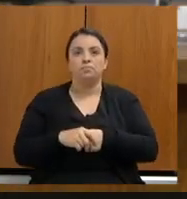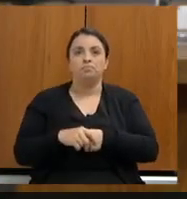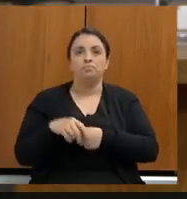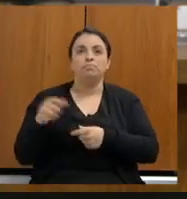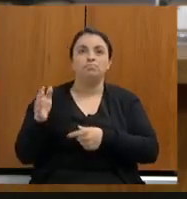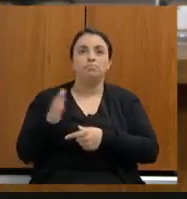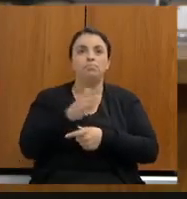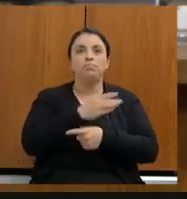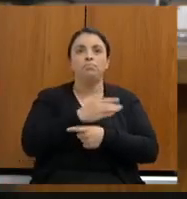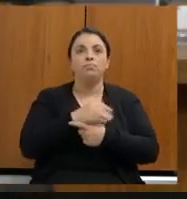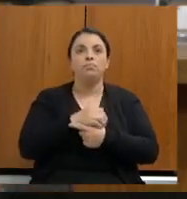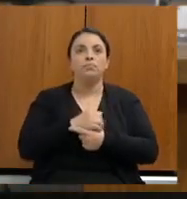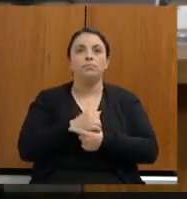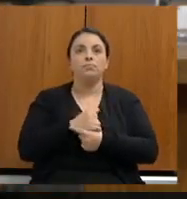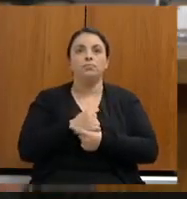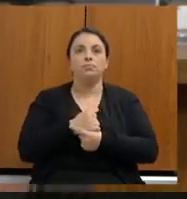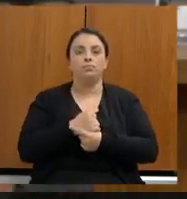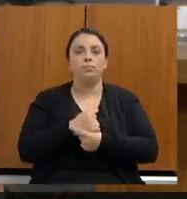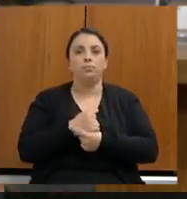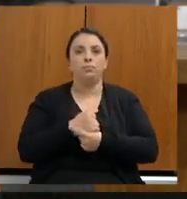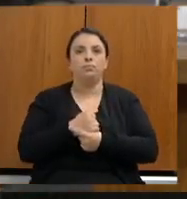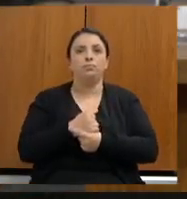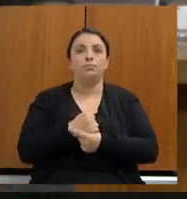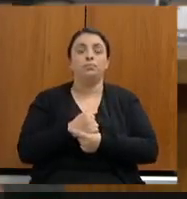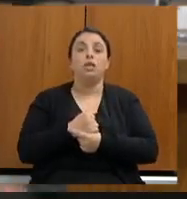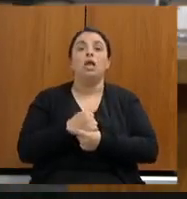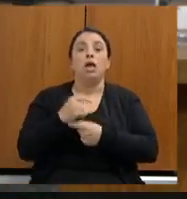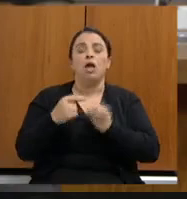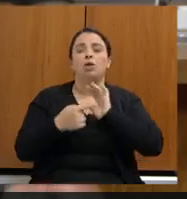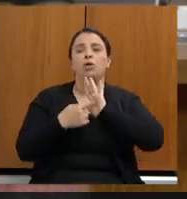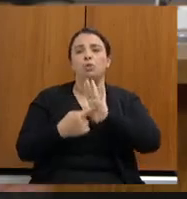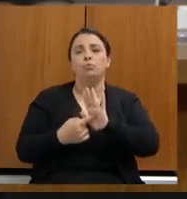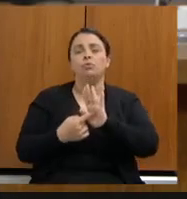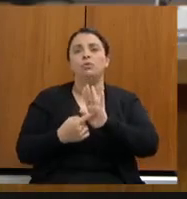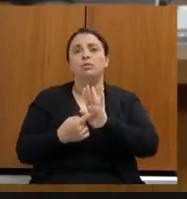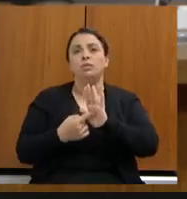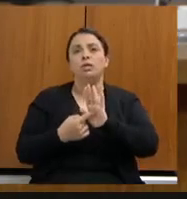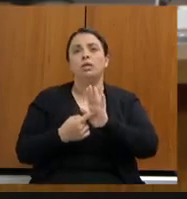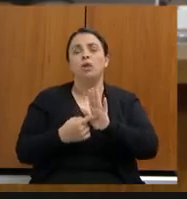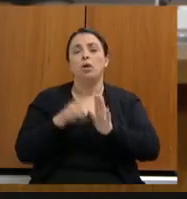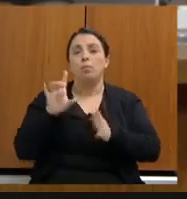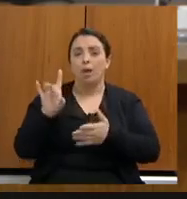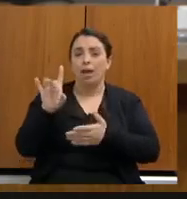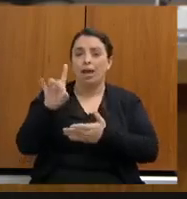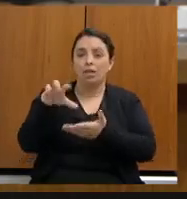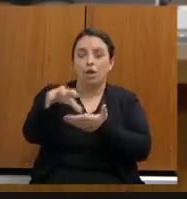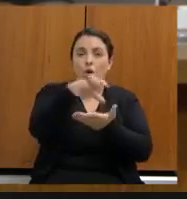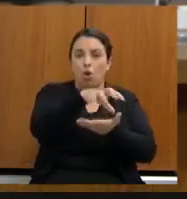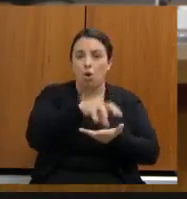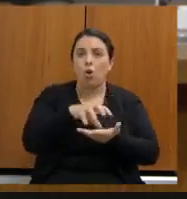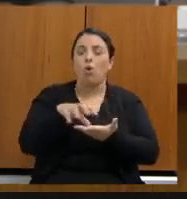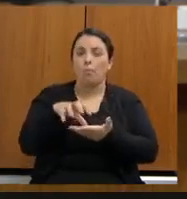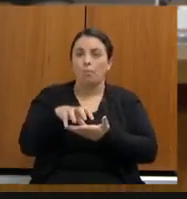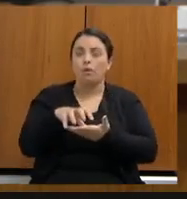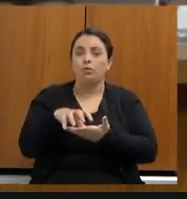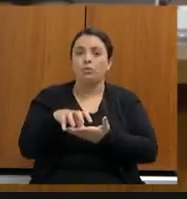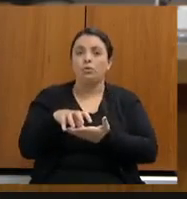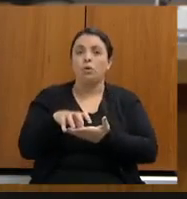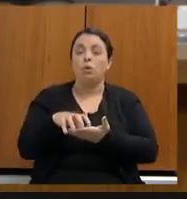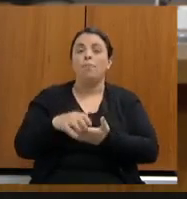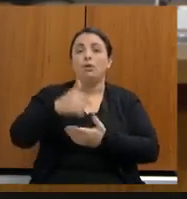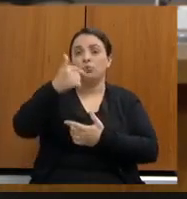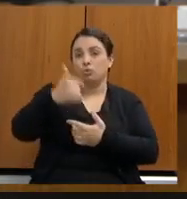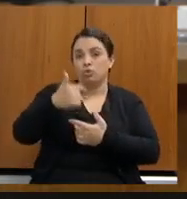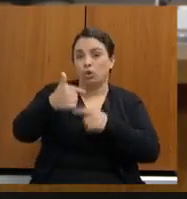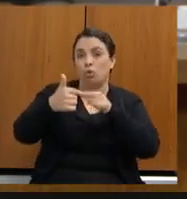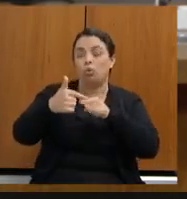e nós estamos então aí apresentando os mesmos números por comando operacional com destaque para o segundo